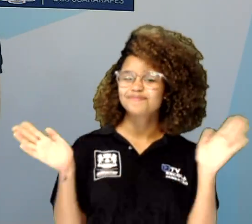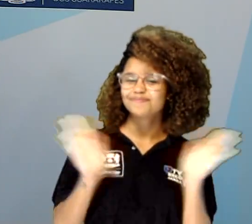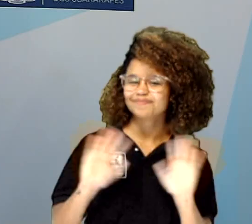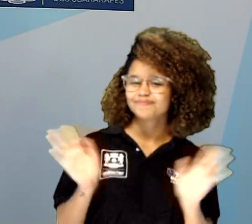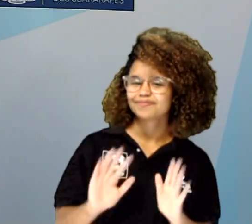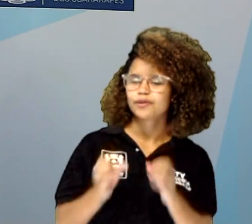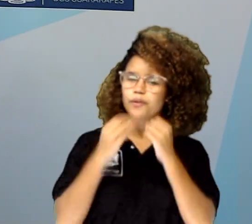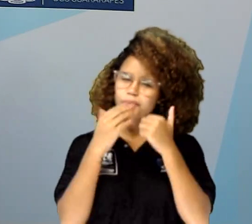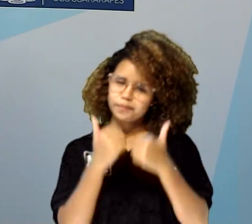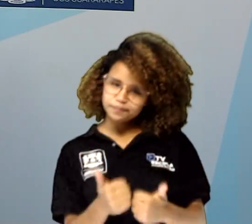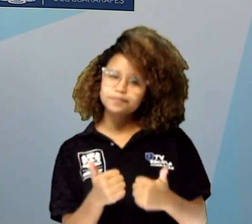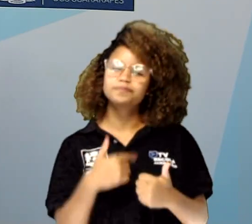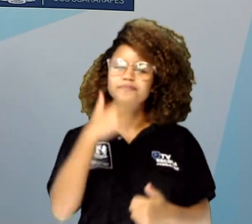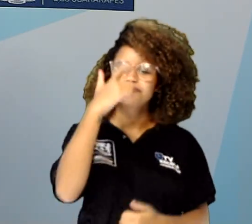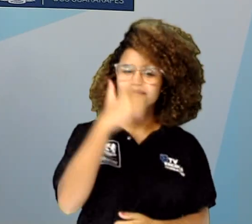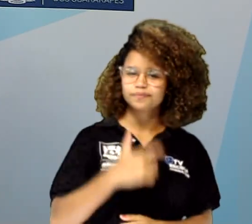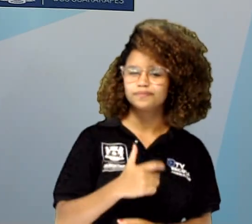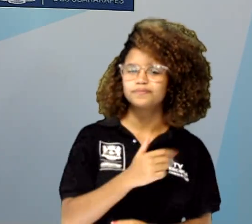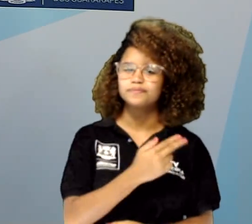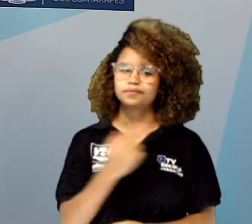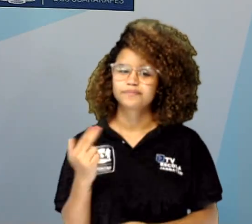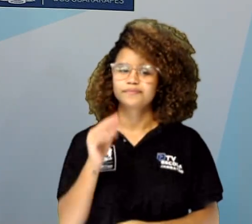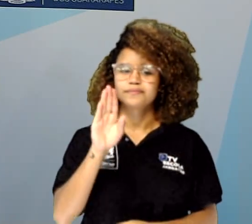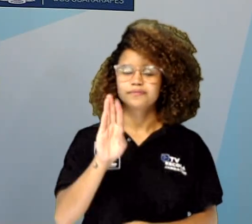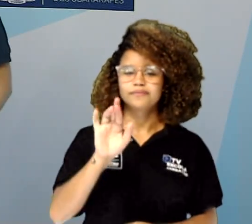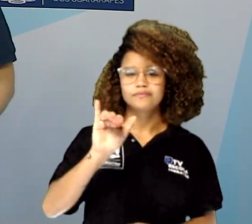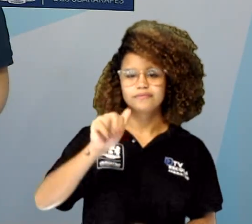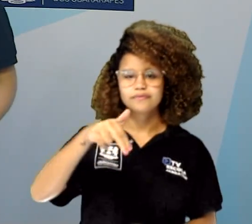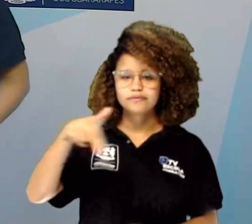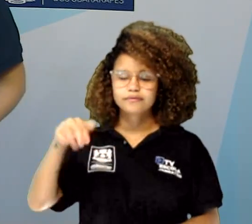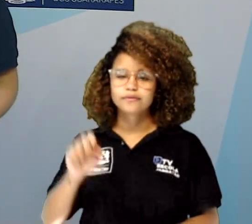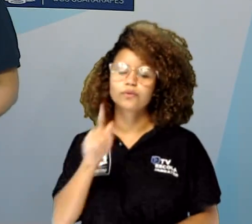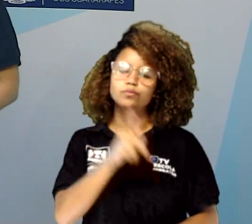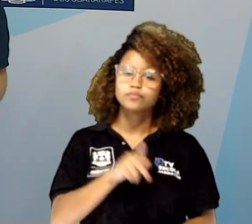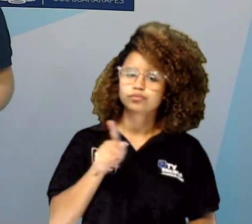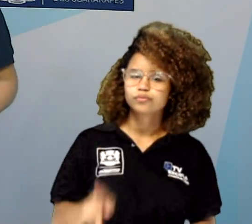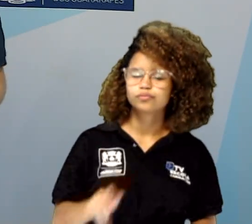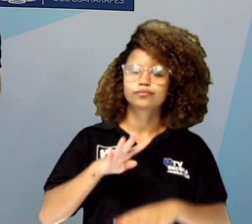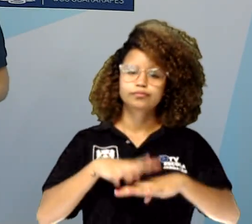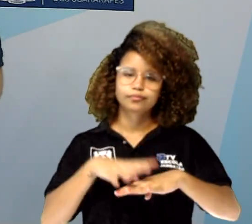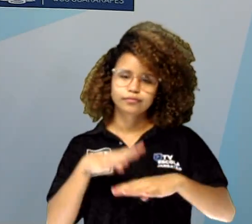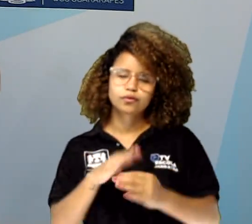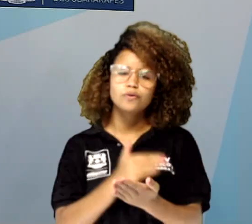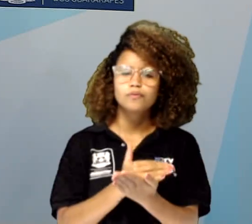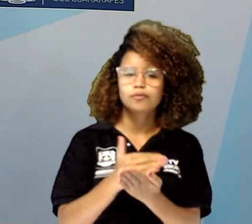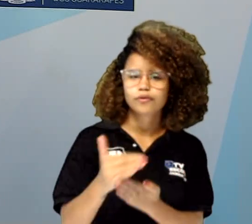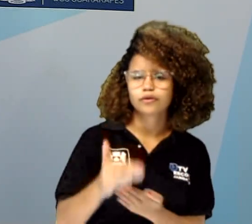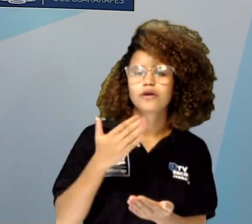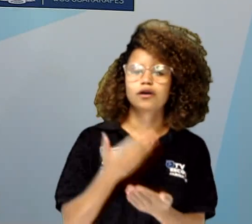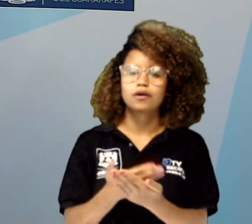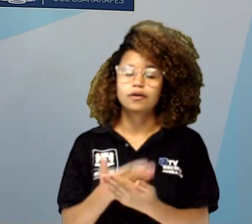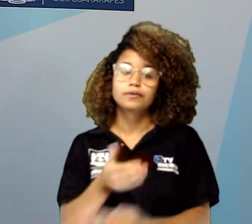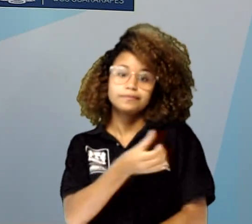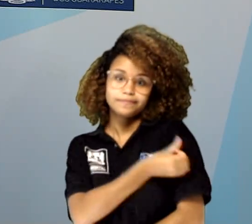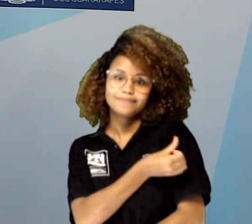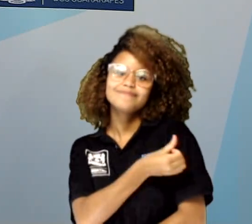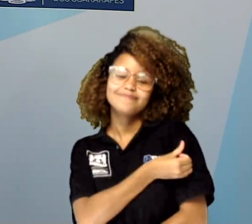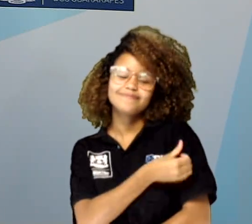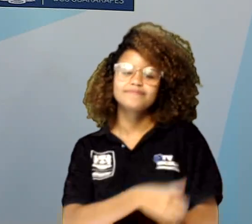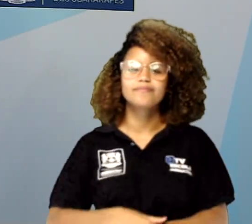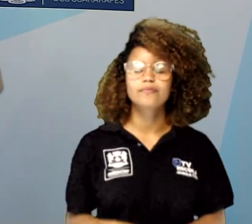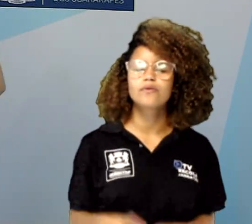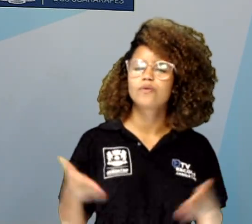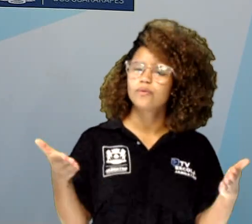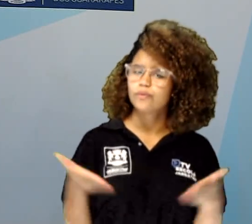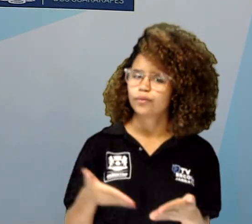Olá pessoal, tudo bem? Eu me chamo Brene Mourão, sou professora de matemática e a gente está começando aqui mais uma aula para os sextos anos, né?